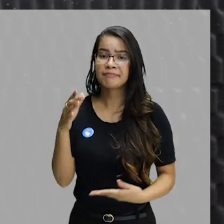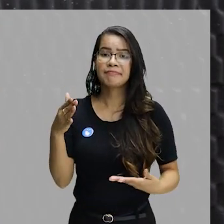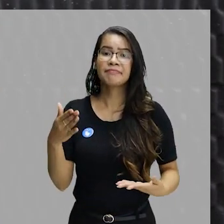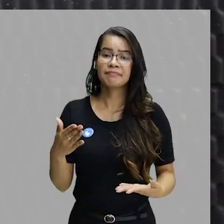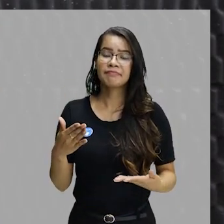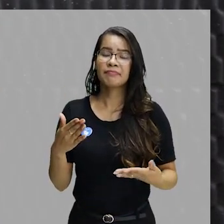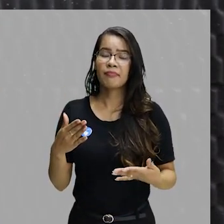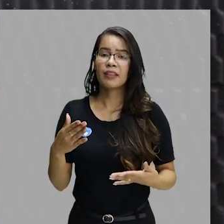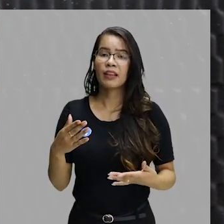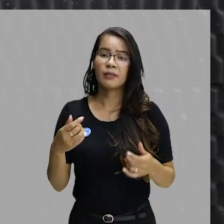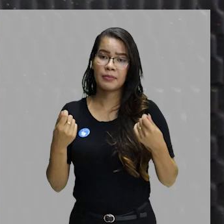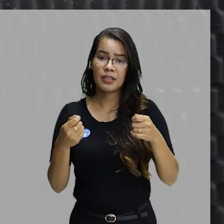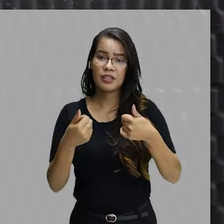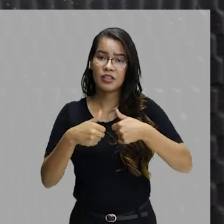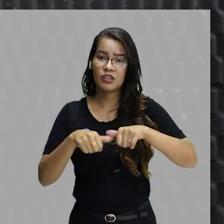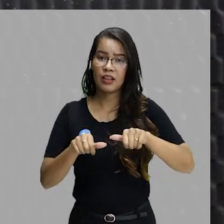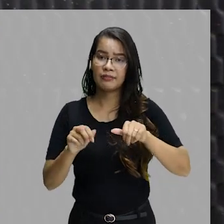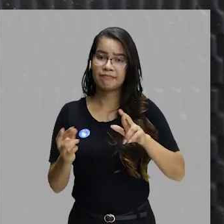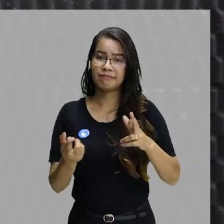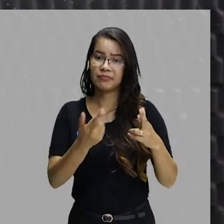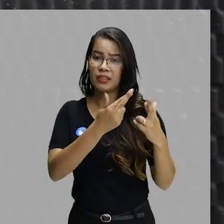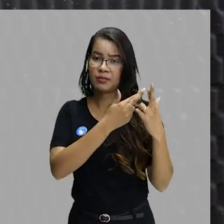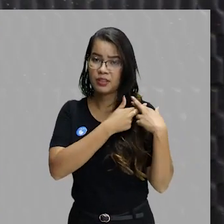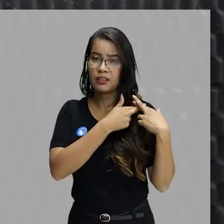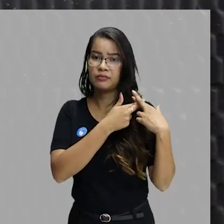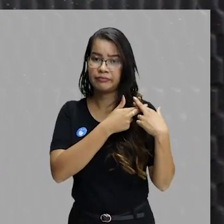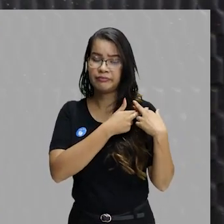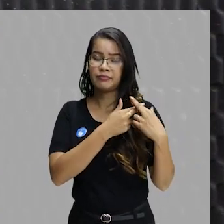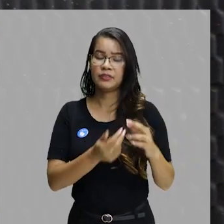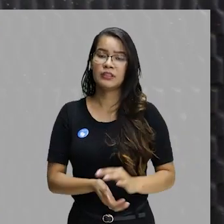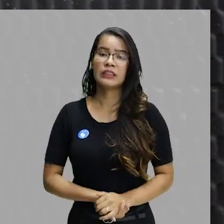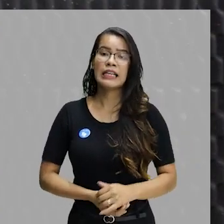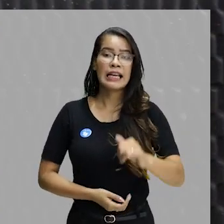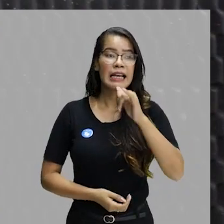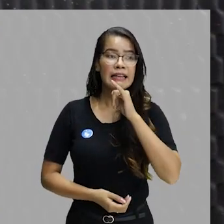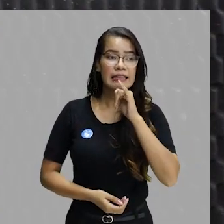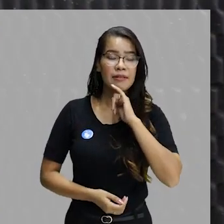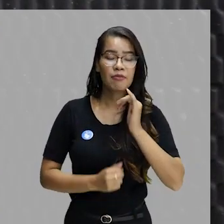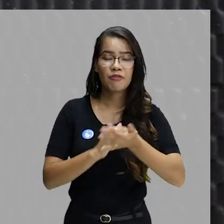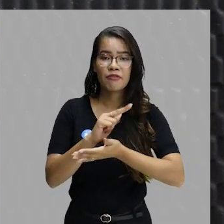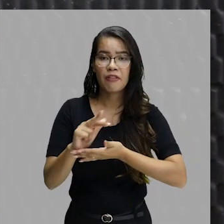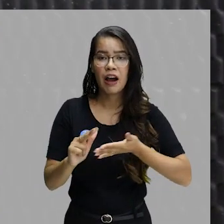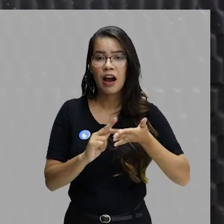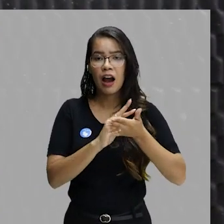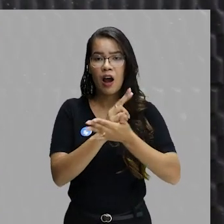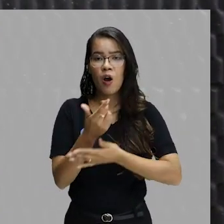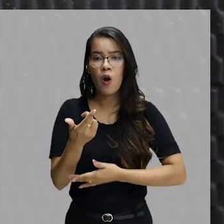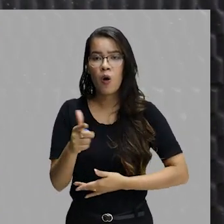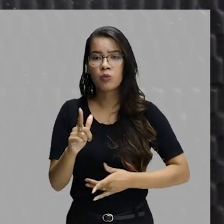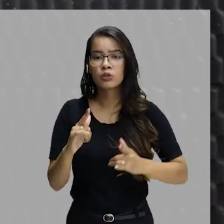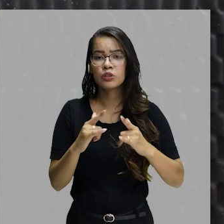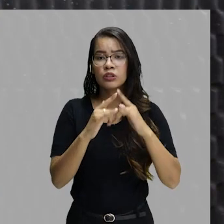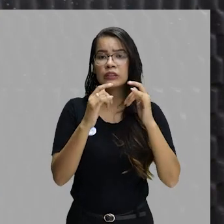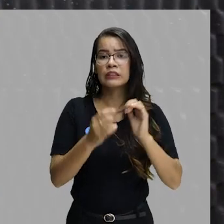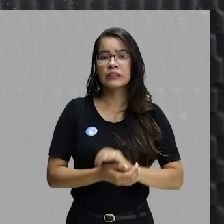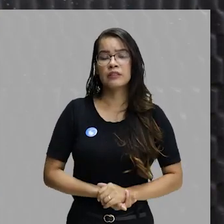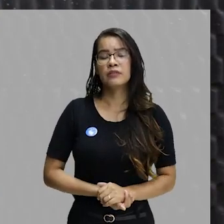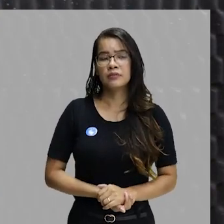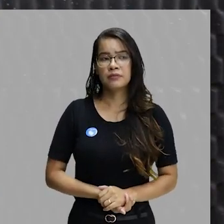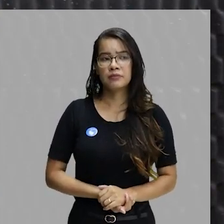outras instituições, como a Assembleia Centuriata, como as diversas magistraturas,